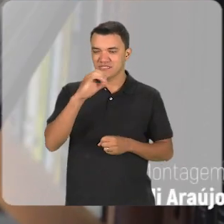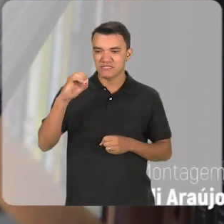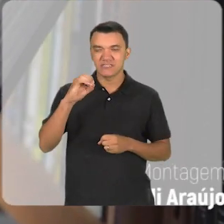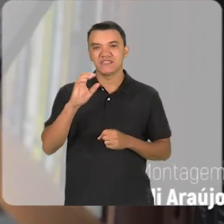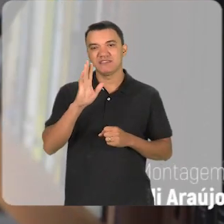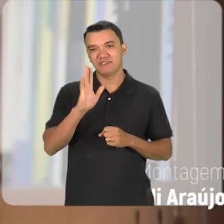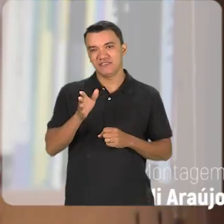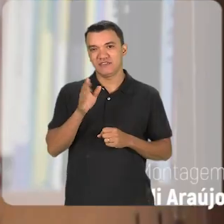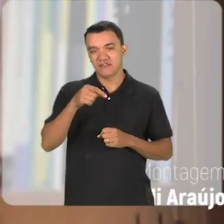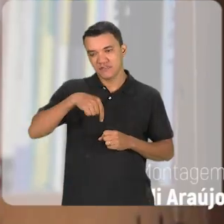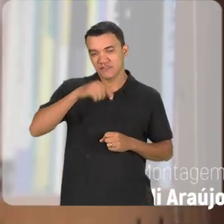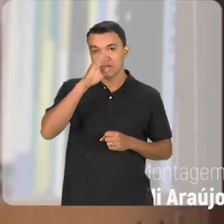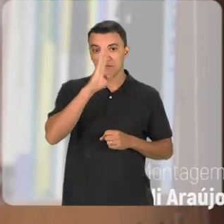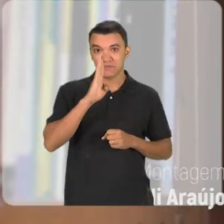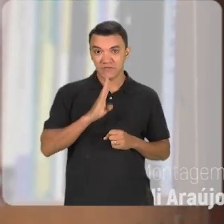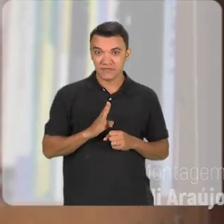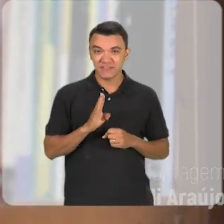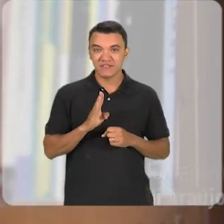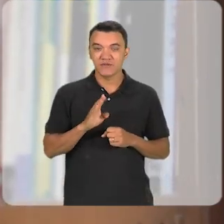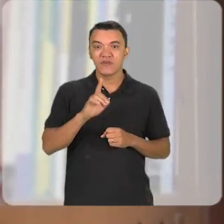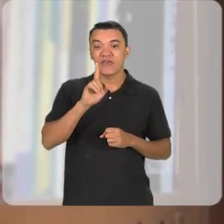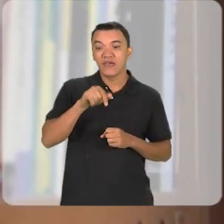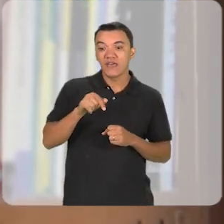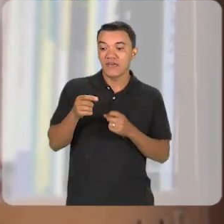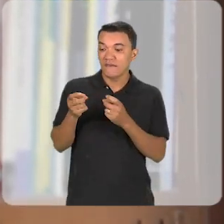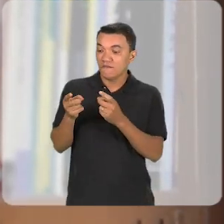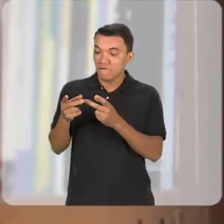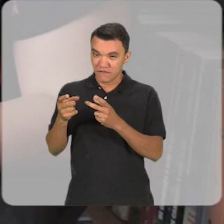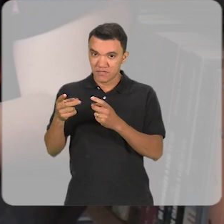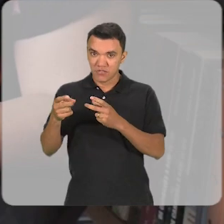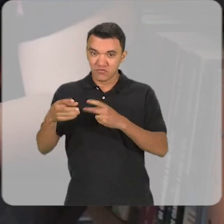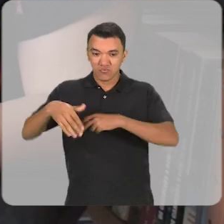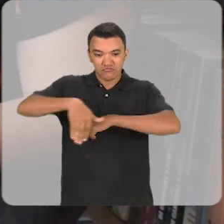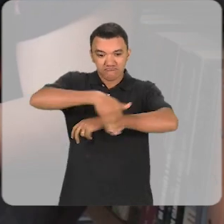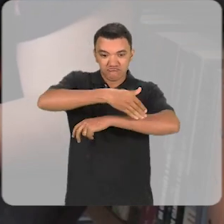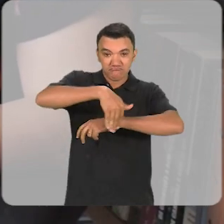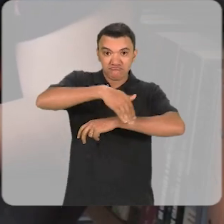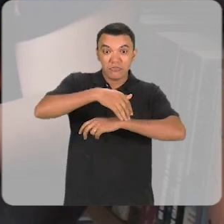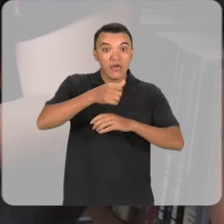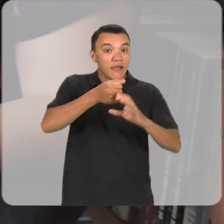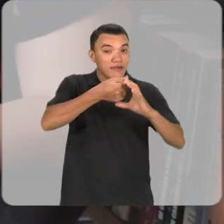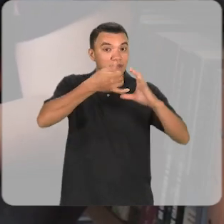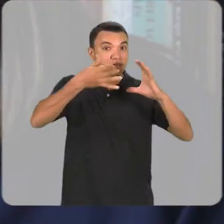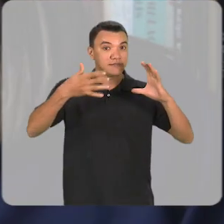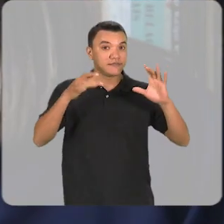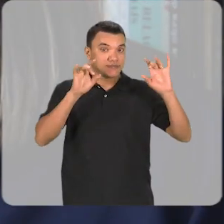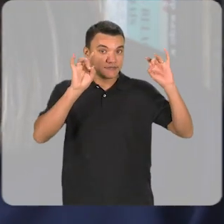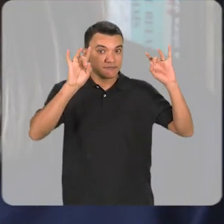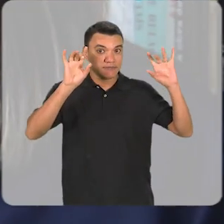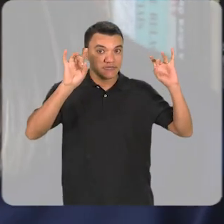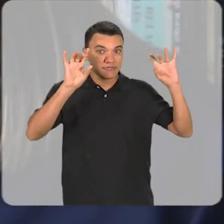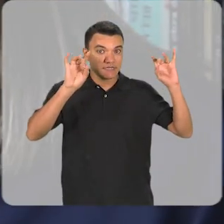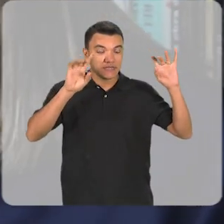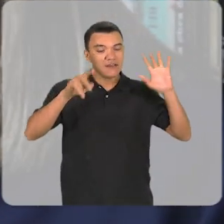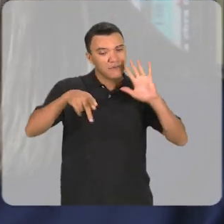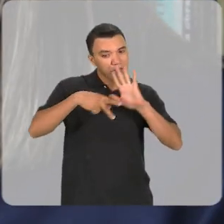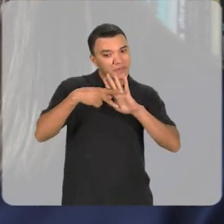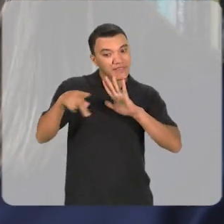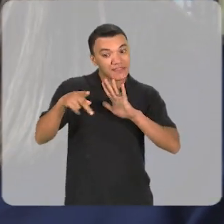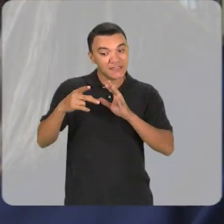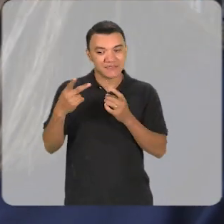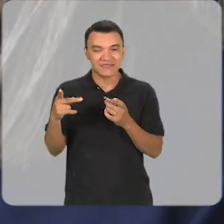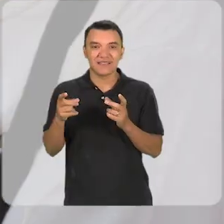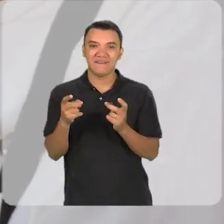no Brasil, de vendedores ambulantes com uma característica especial, que é uma característica própria de vender os